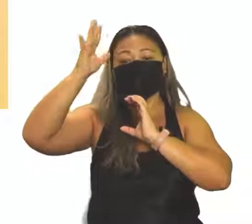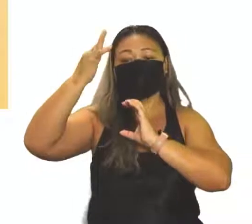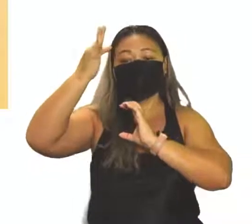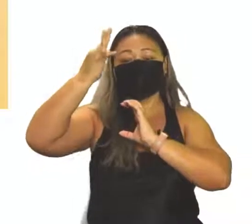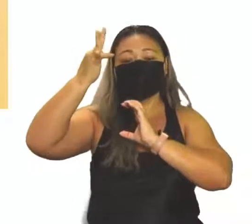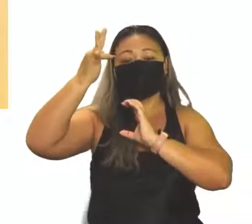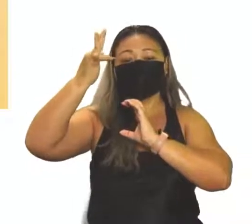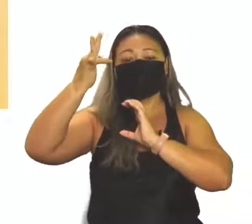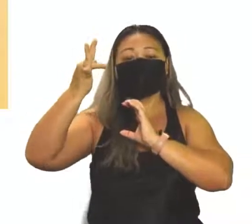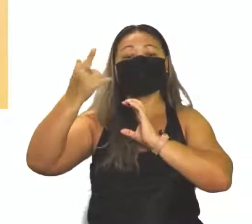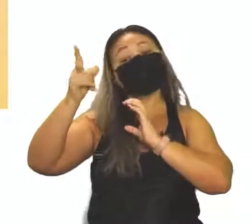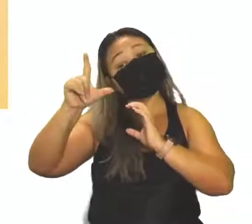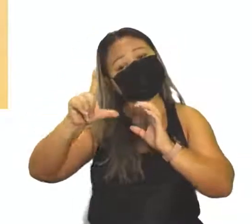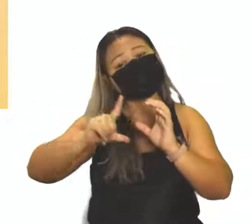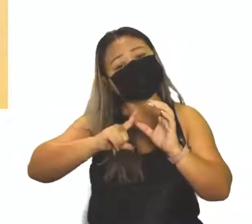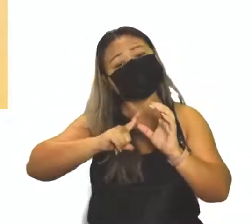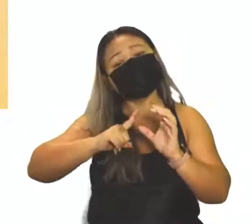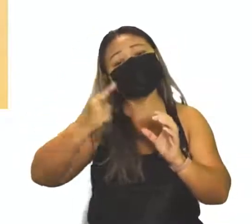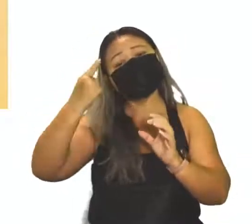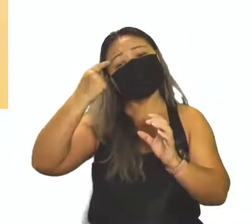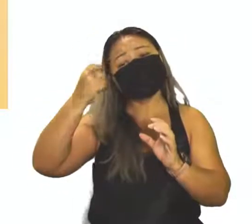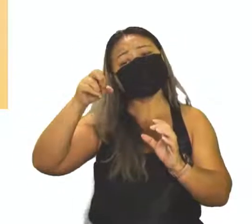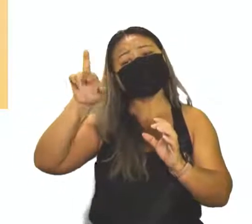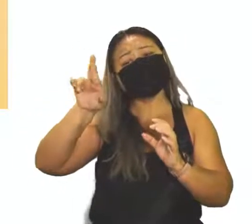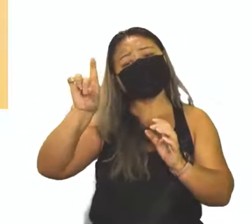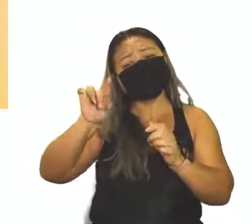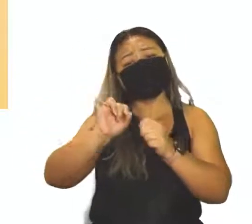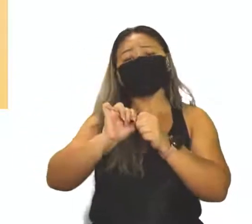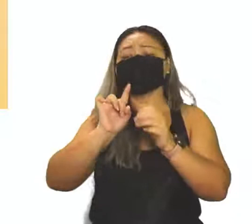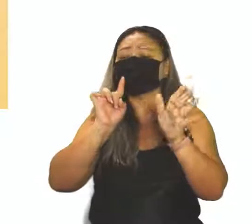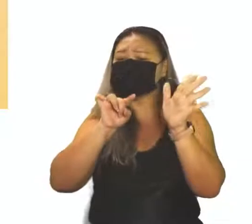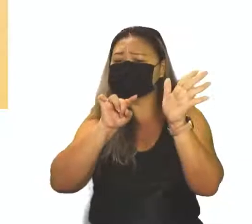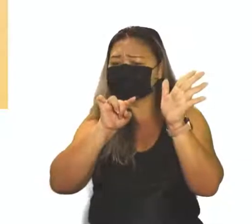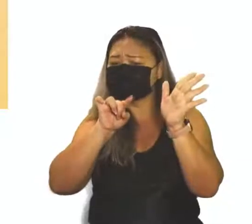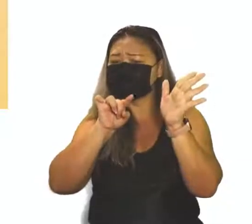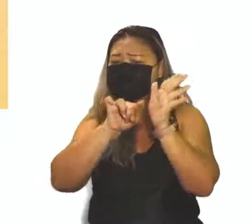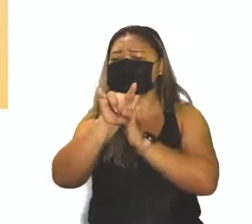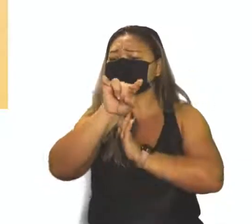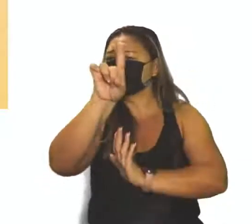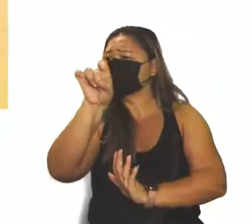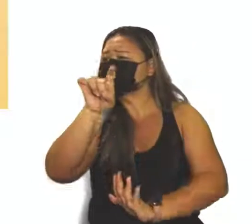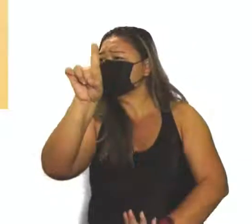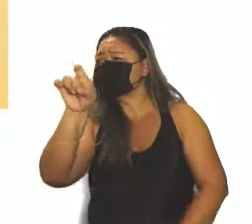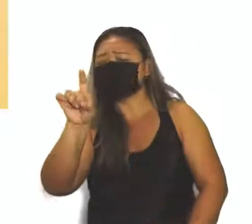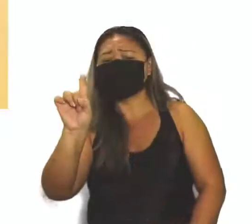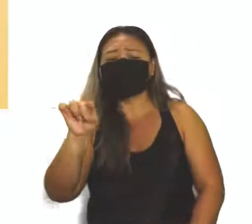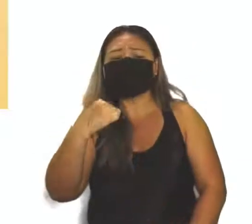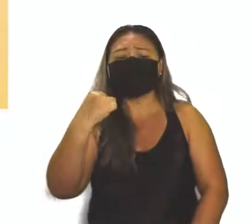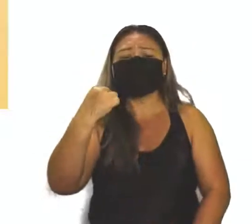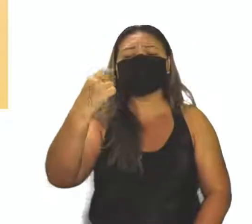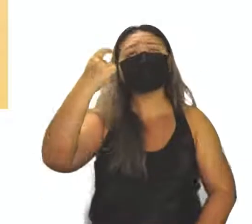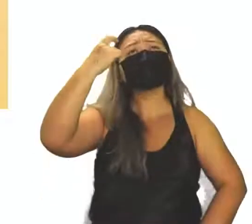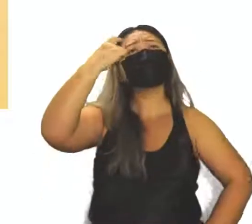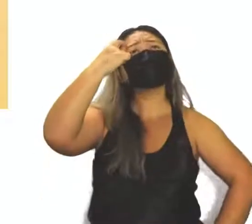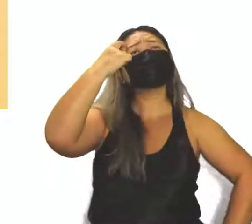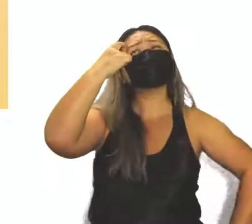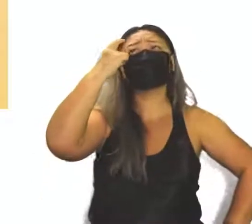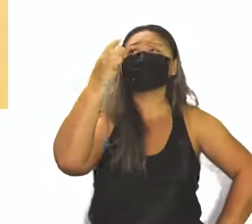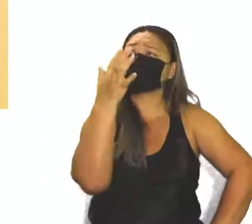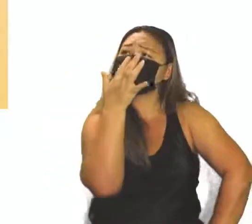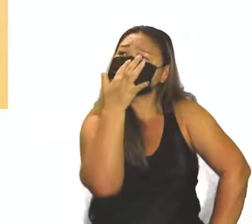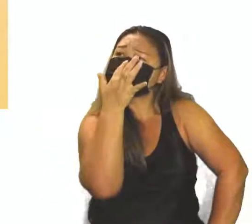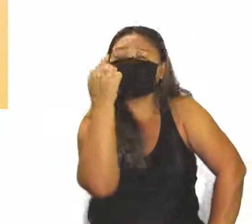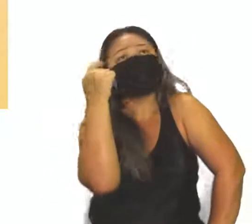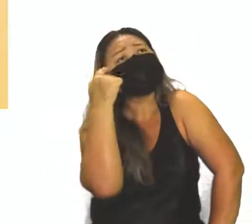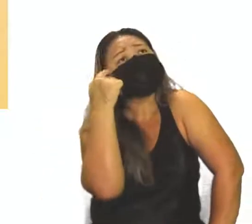tem uma racionalidade. Questionamento, isso aqui tem muito, viu? Filosofia questiona muito. Reflexão, a pessoa